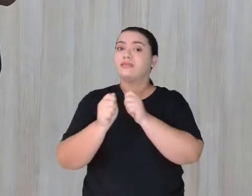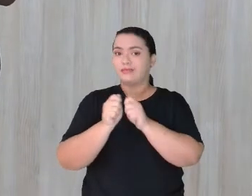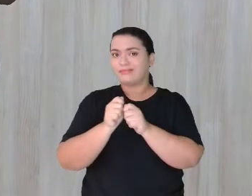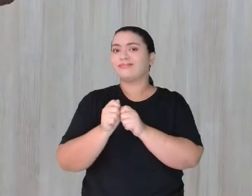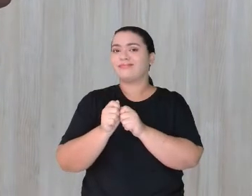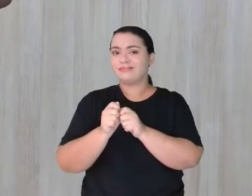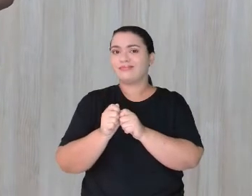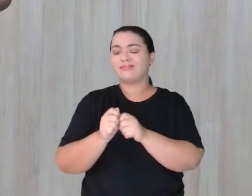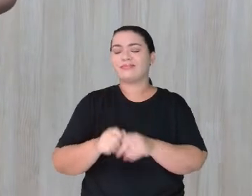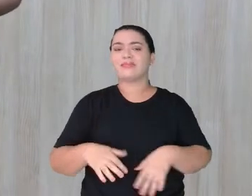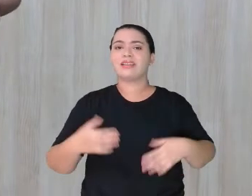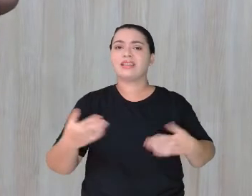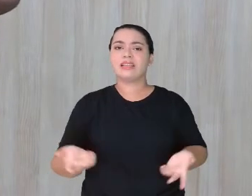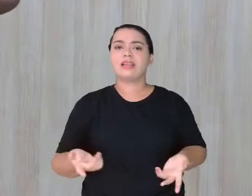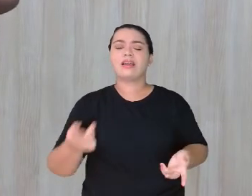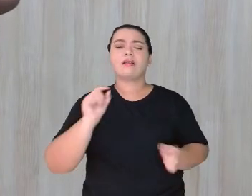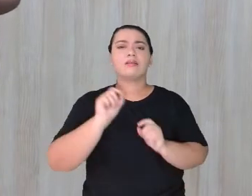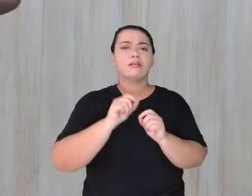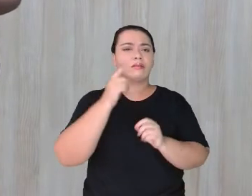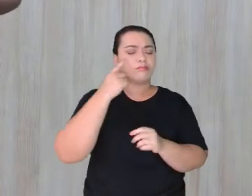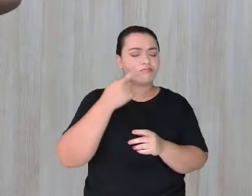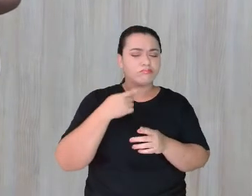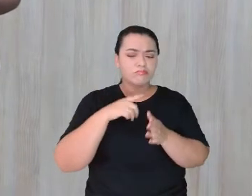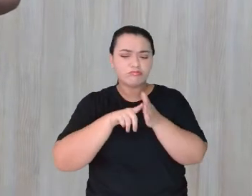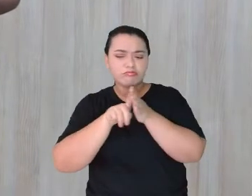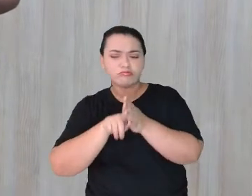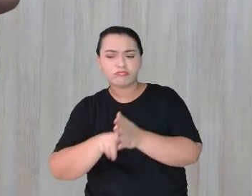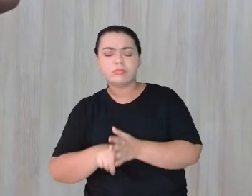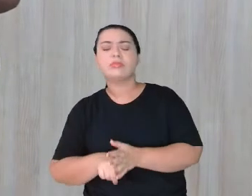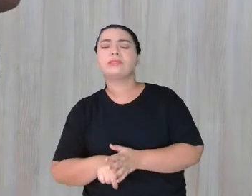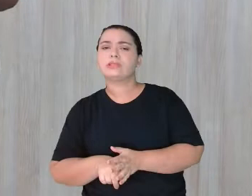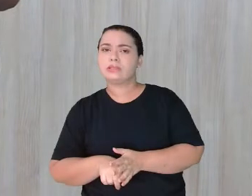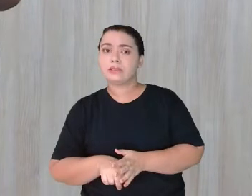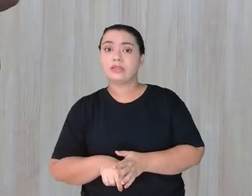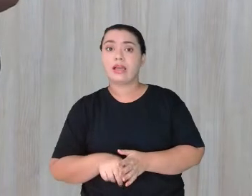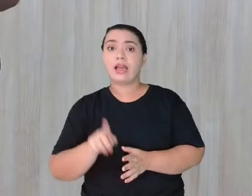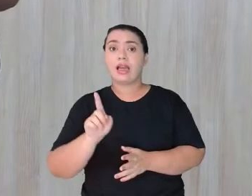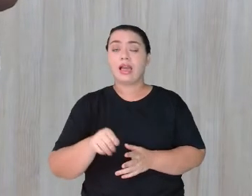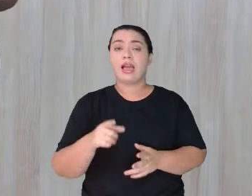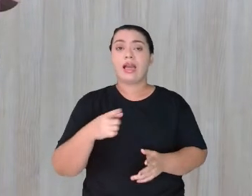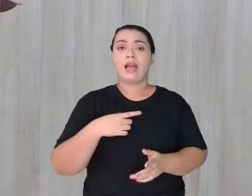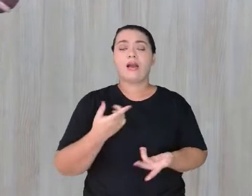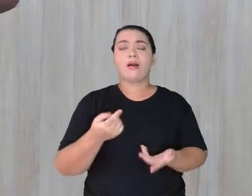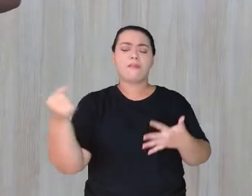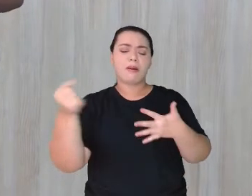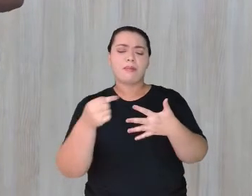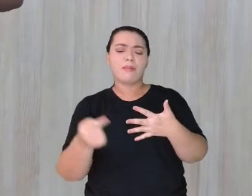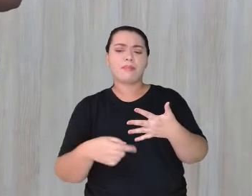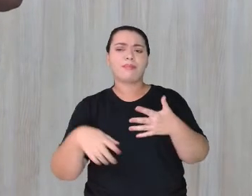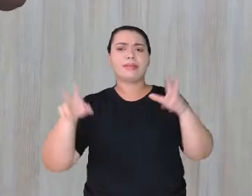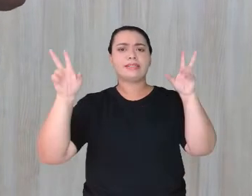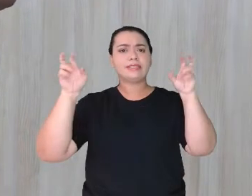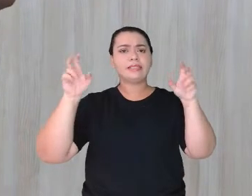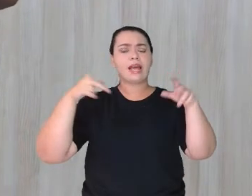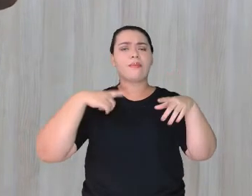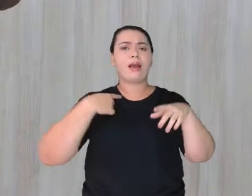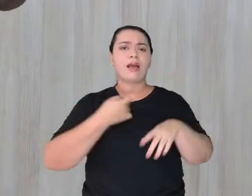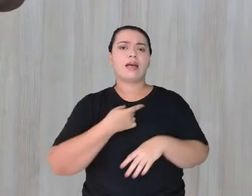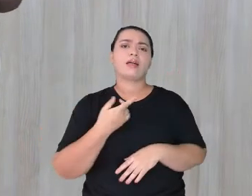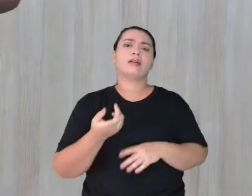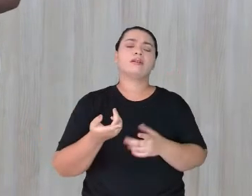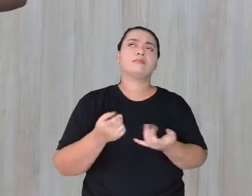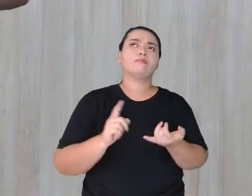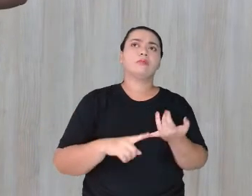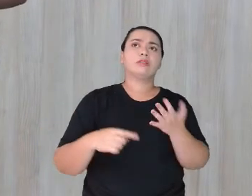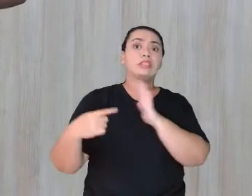Pois é. Ele vai ali investigando, tá certo? Os principais pontos sobre um tema, sobre uma denúncia que se quer